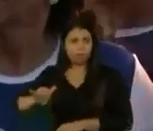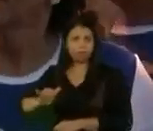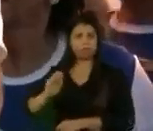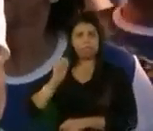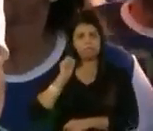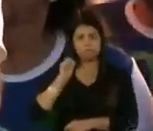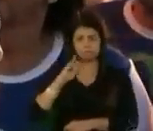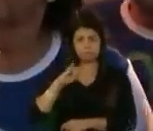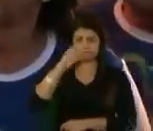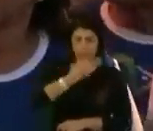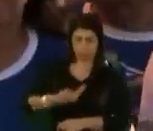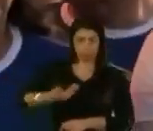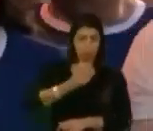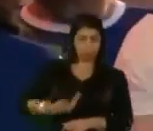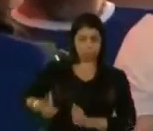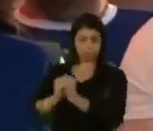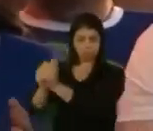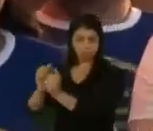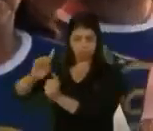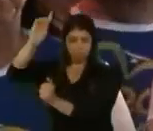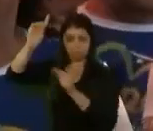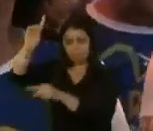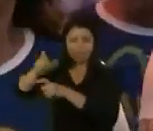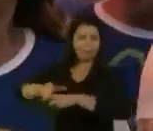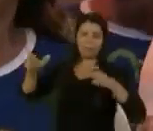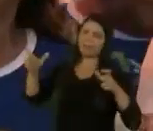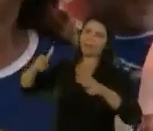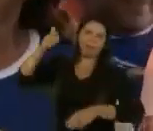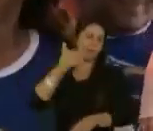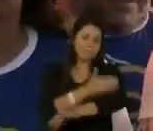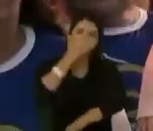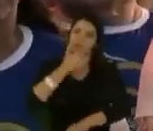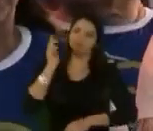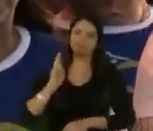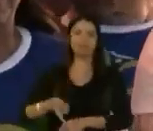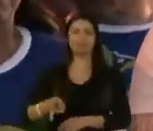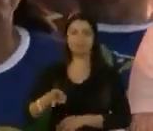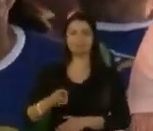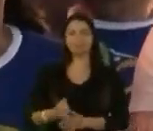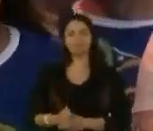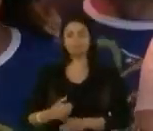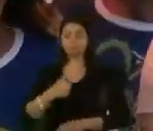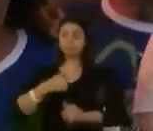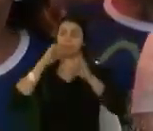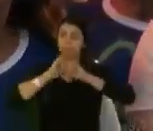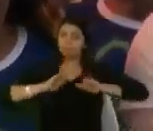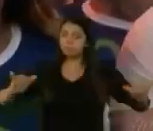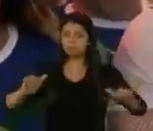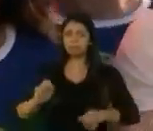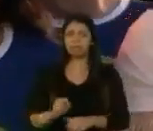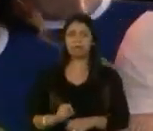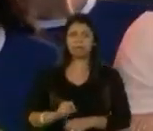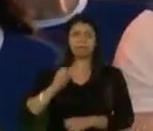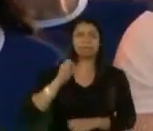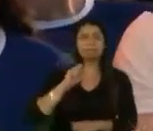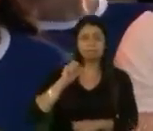maioria sempre. Pode vir quem quiser vir. E vou declarar que os que